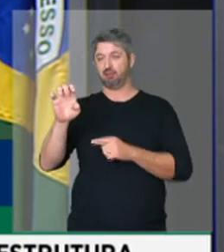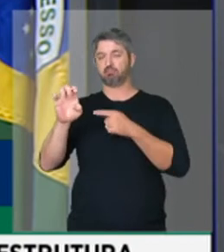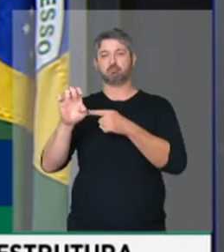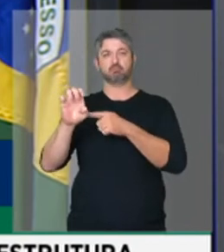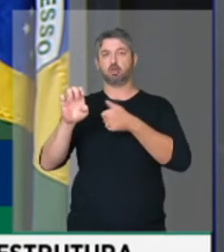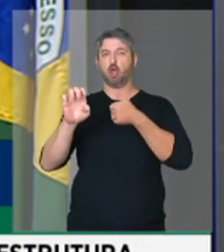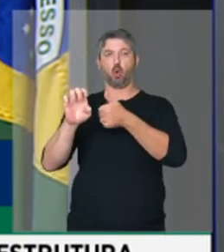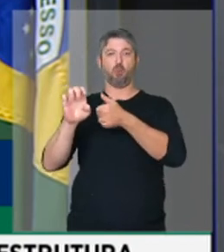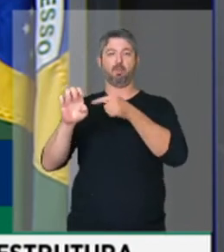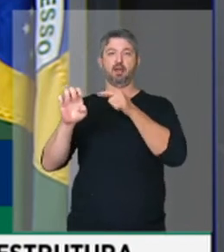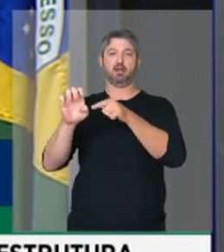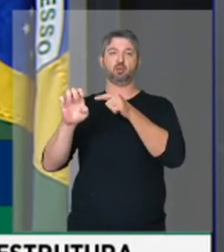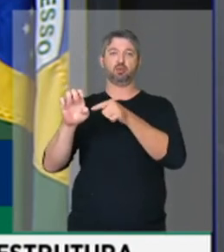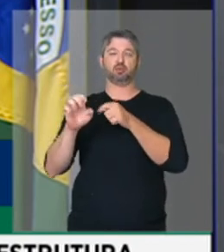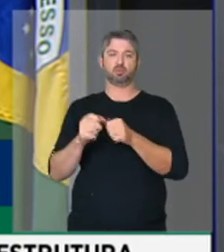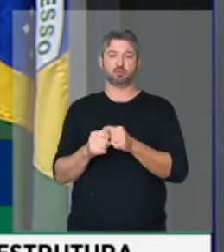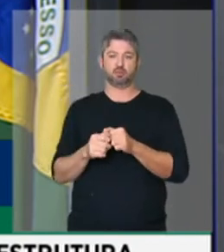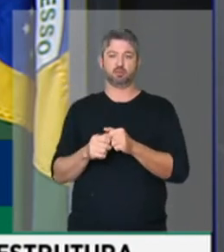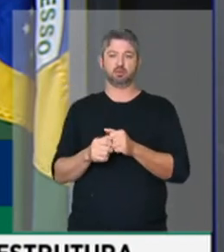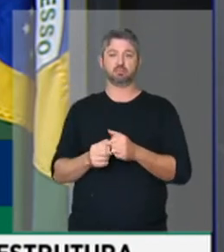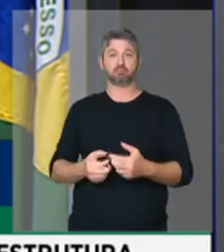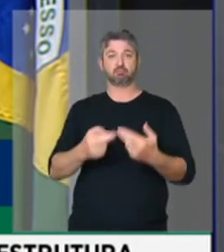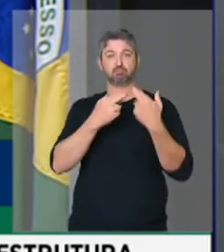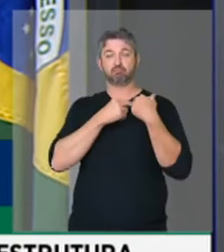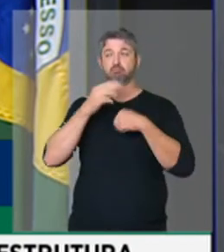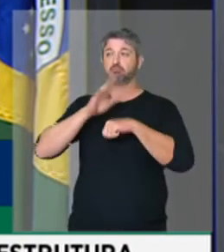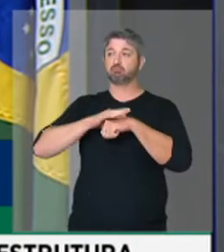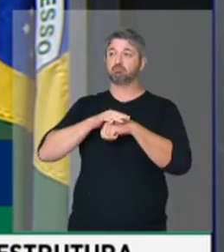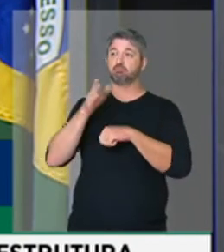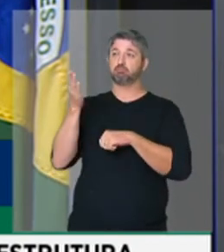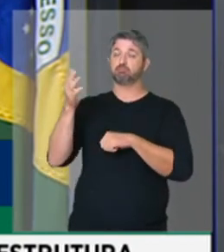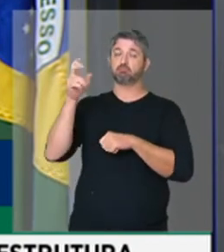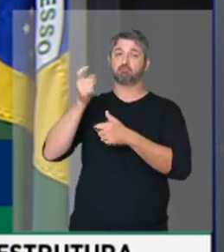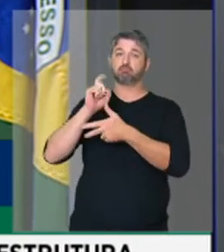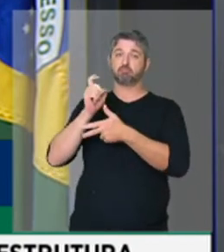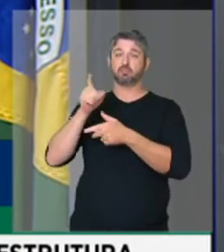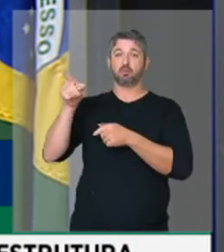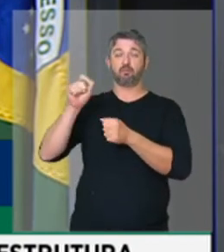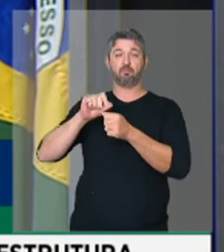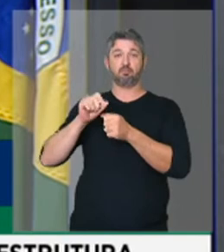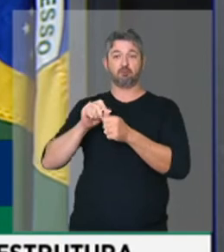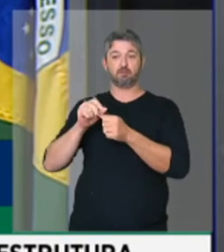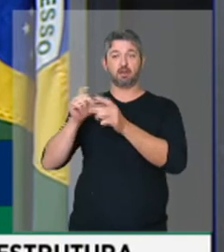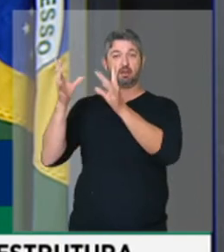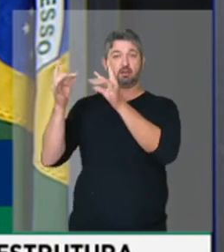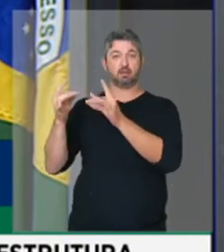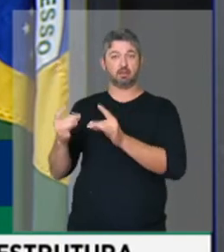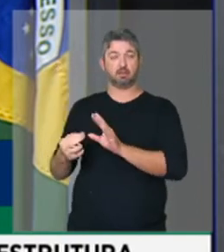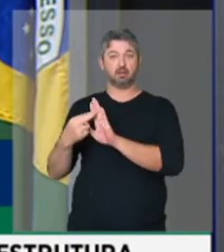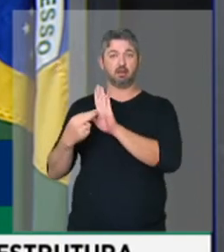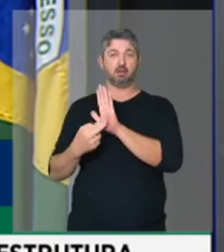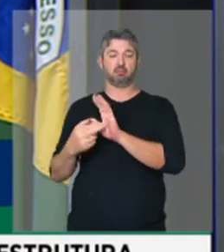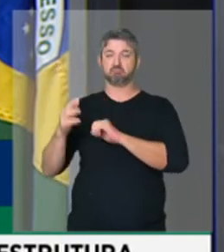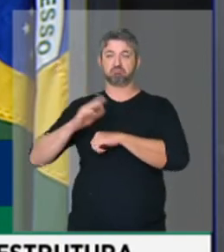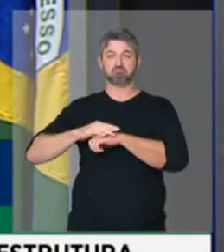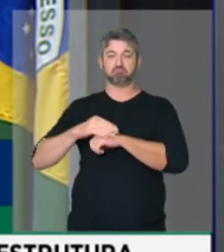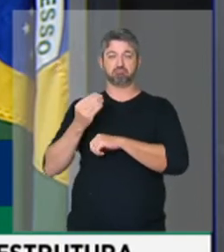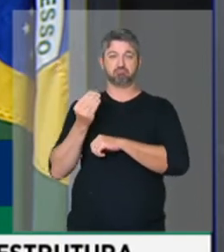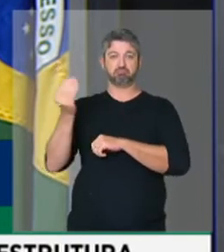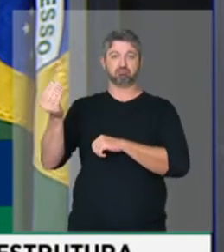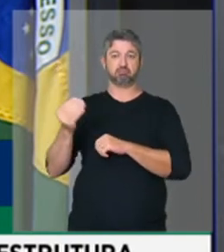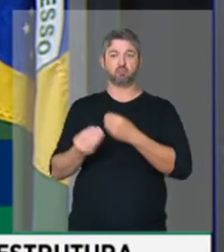pudesse ocorrer, nós delegamos ao Executivo para que ele pudesse, com detalhes, normatizar exatamente